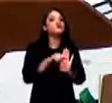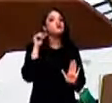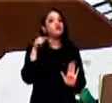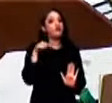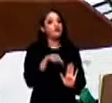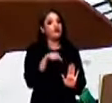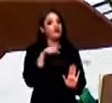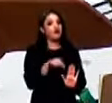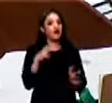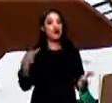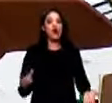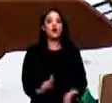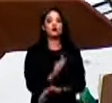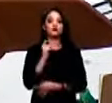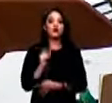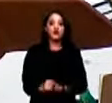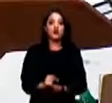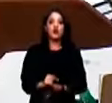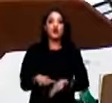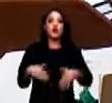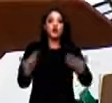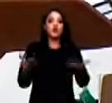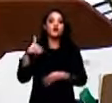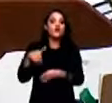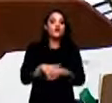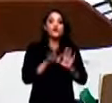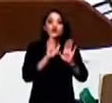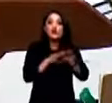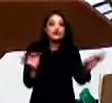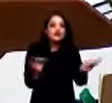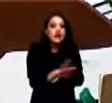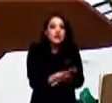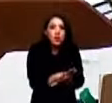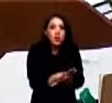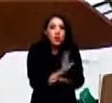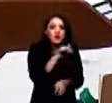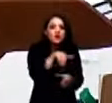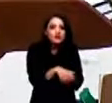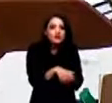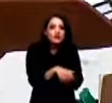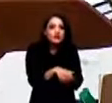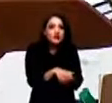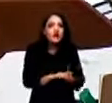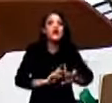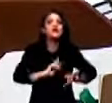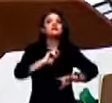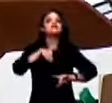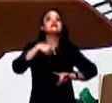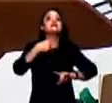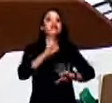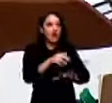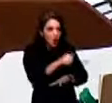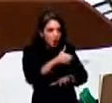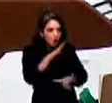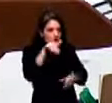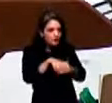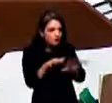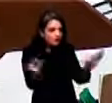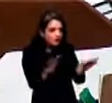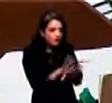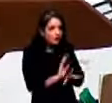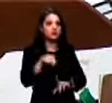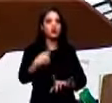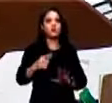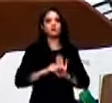alguns destes destaques foram feitos quando a votação já estava encerrada, já que se computavam 11 votos. Alguns